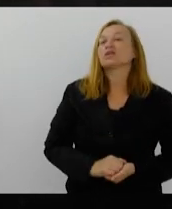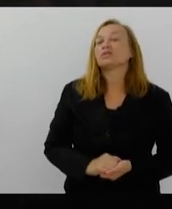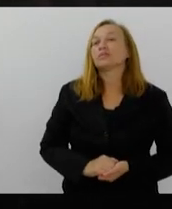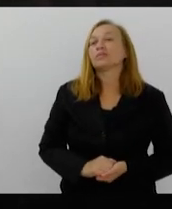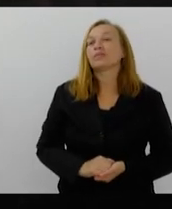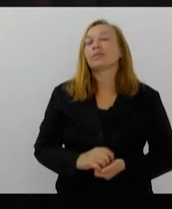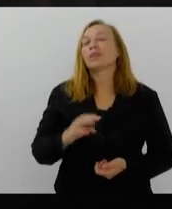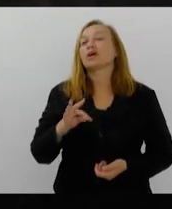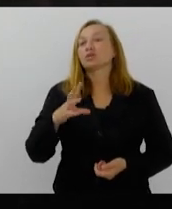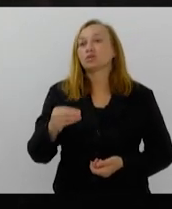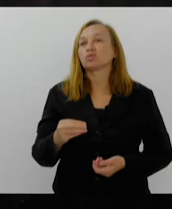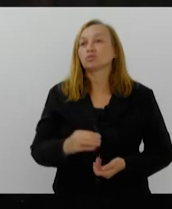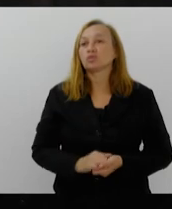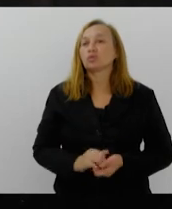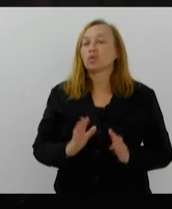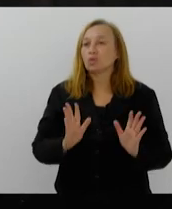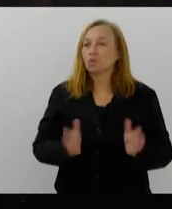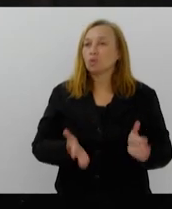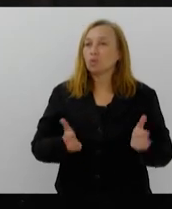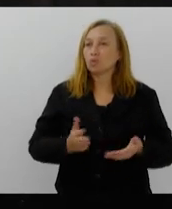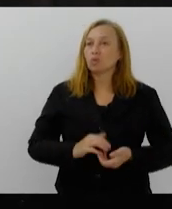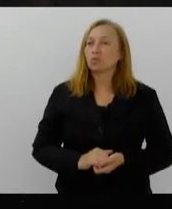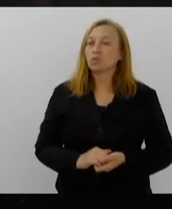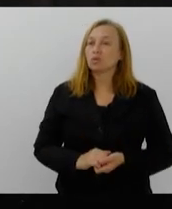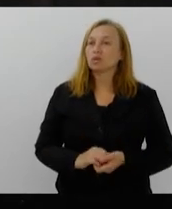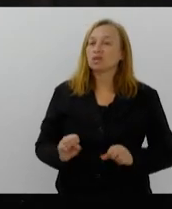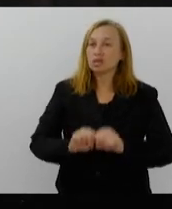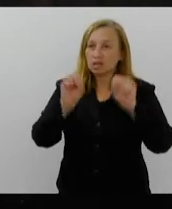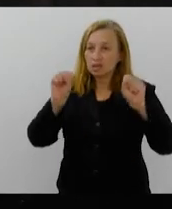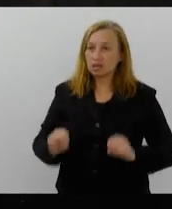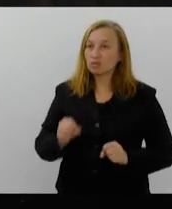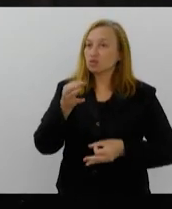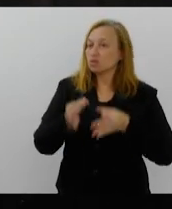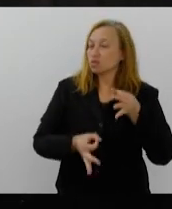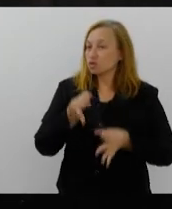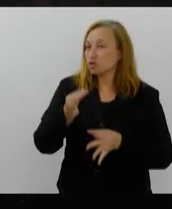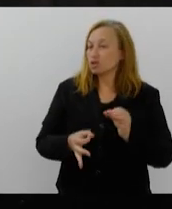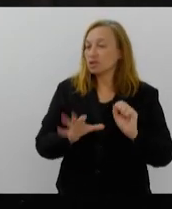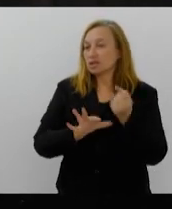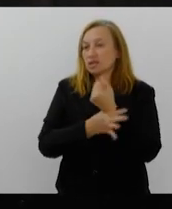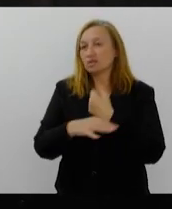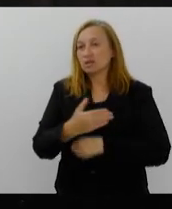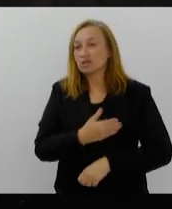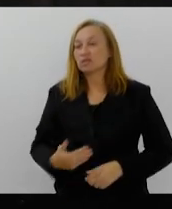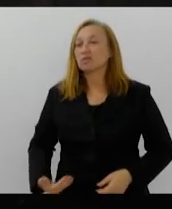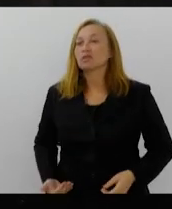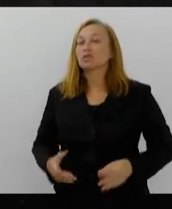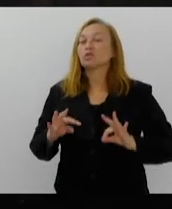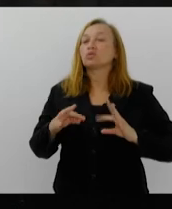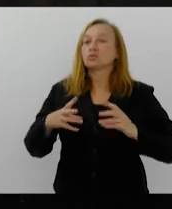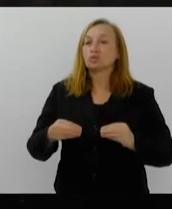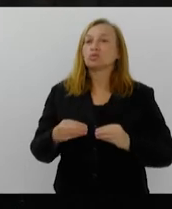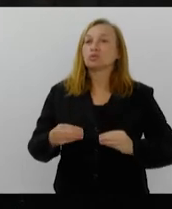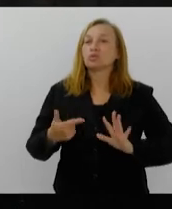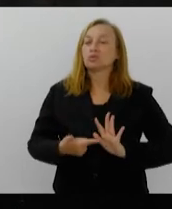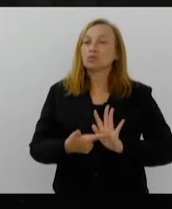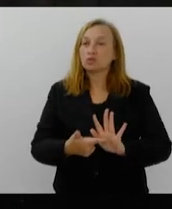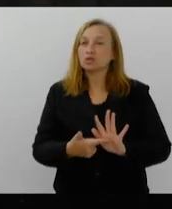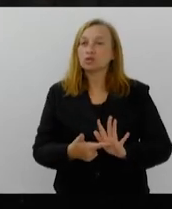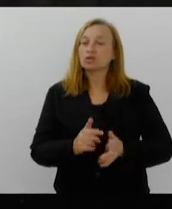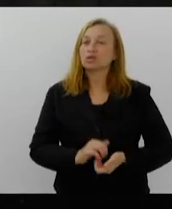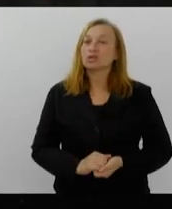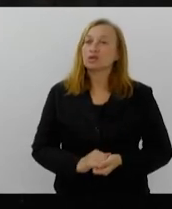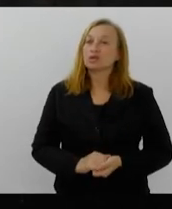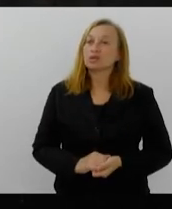E tudo isso, hoje, né, seja esse sistema de justiça, seja esse sistema de segurança pública, tudo isso reflete